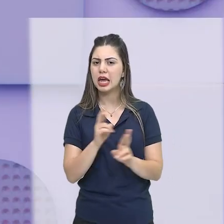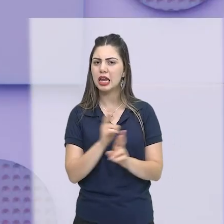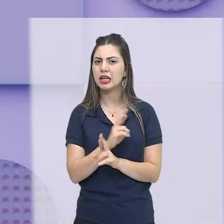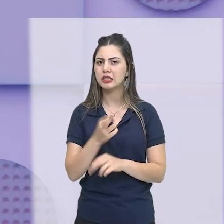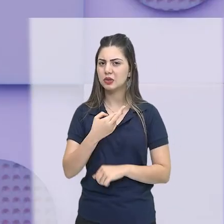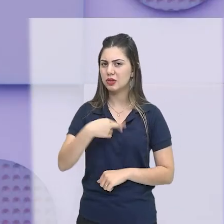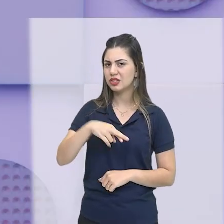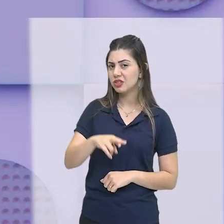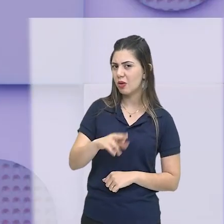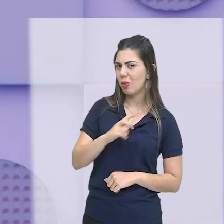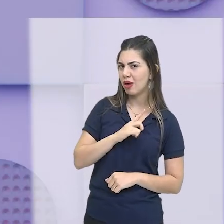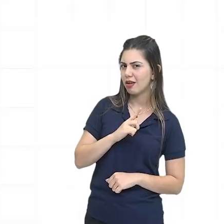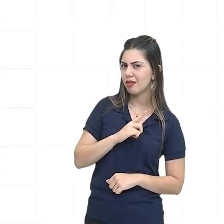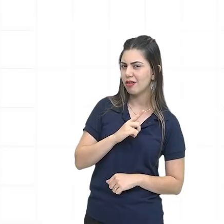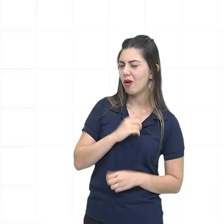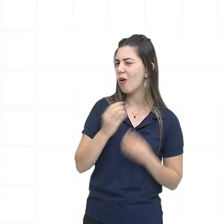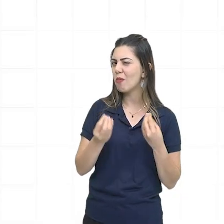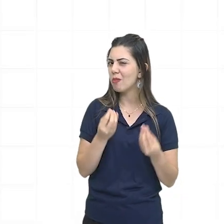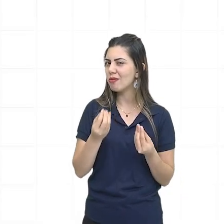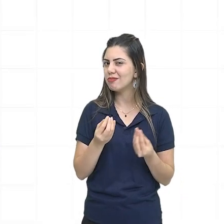com a religião.